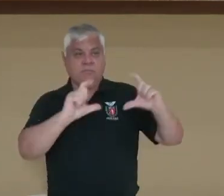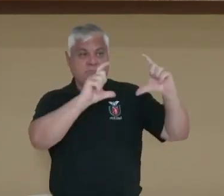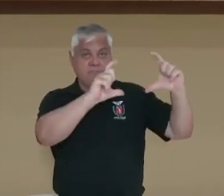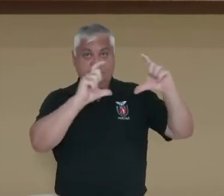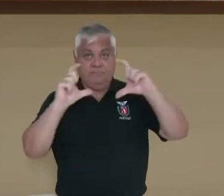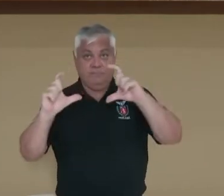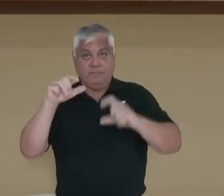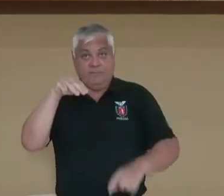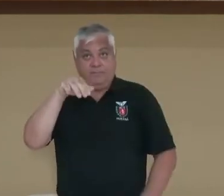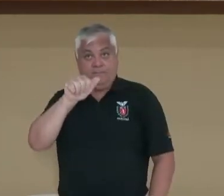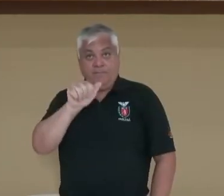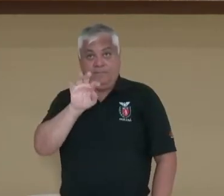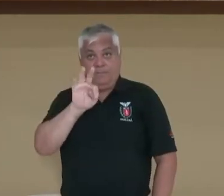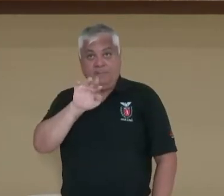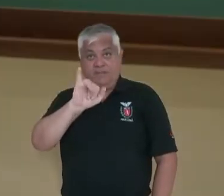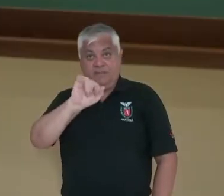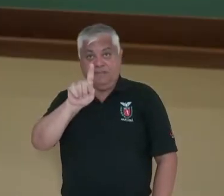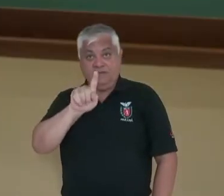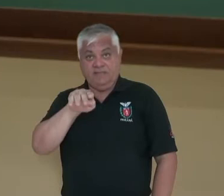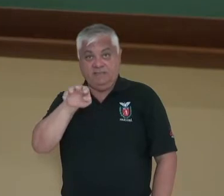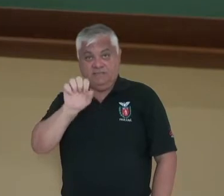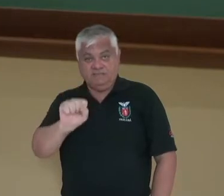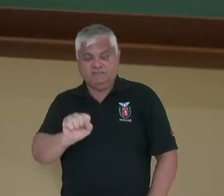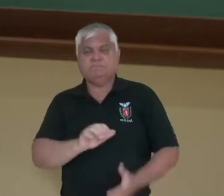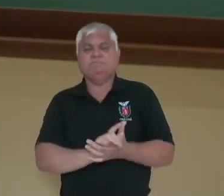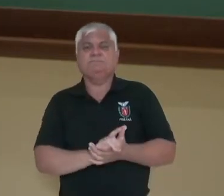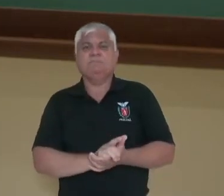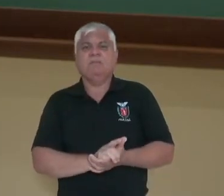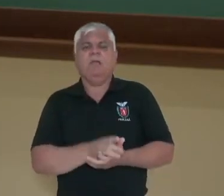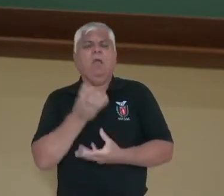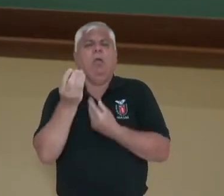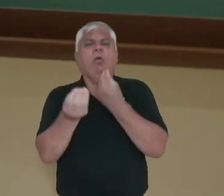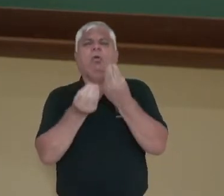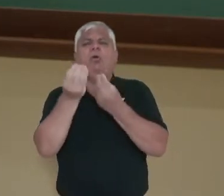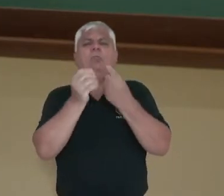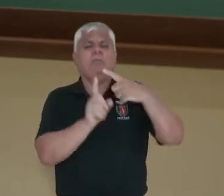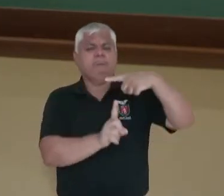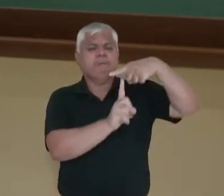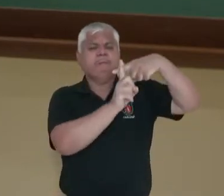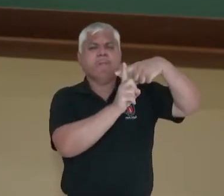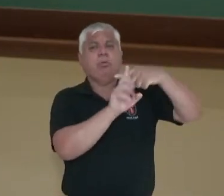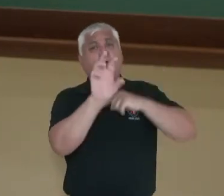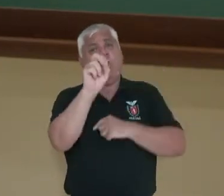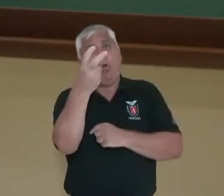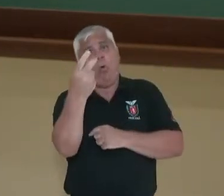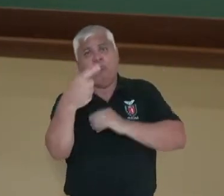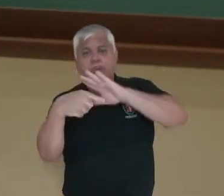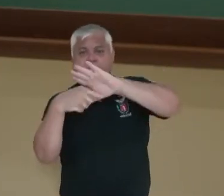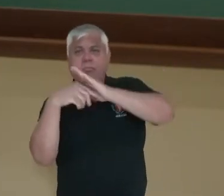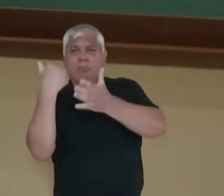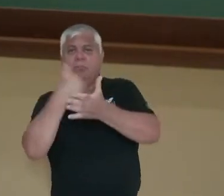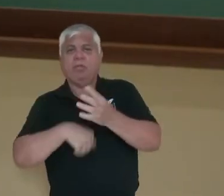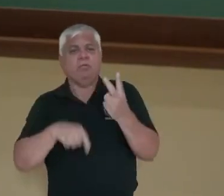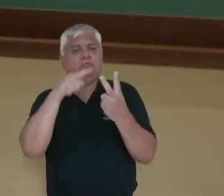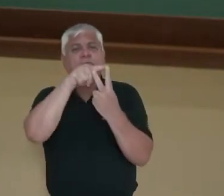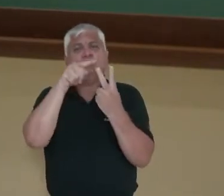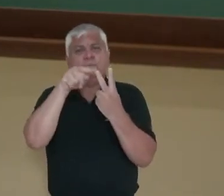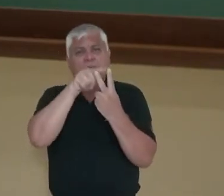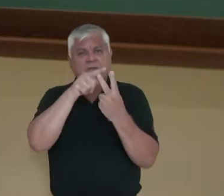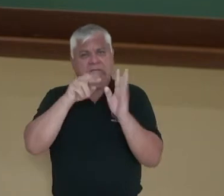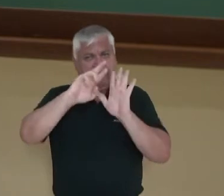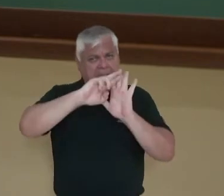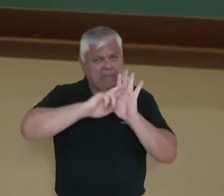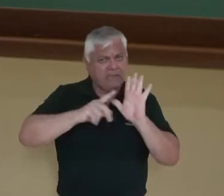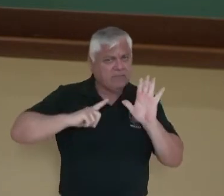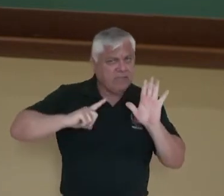Então, acompanhe aqui comigo, pessoal. Quando que eu posso adicionar ou subtrair duas matrizes? Existe alguma regra?